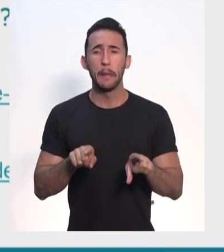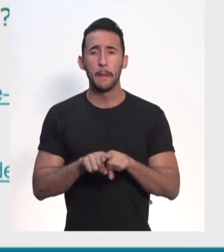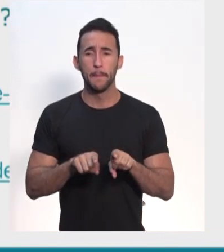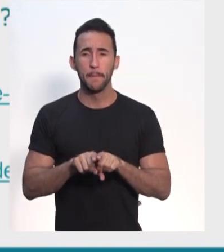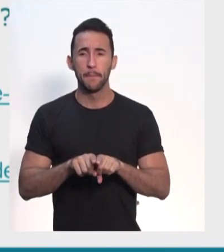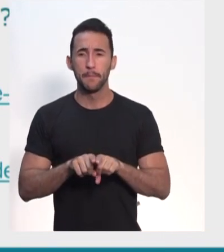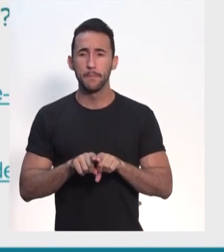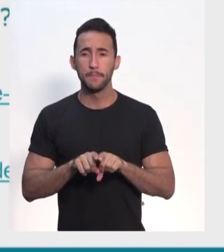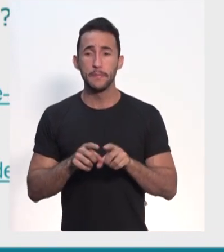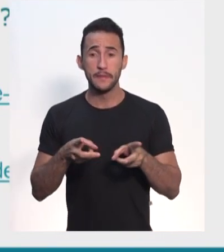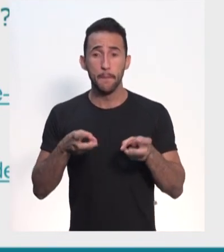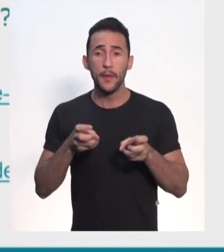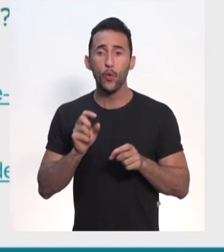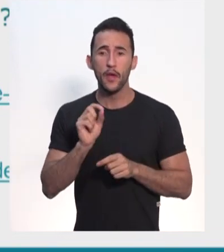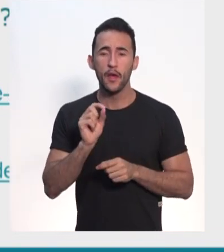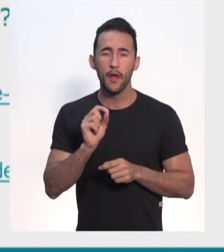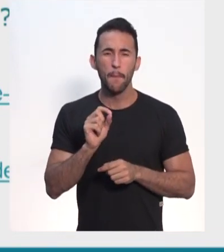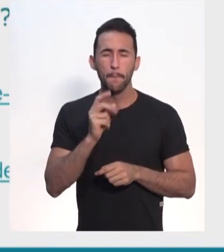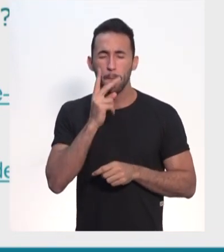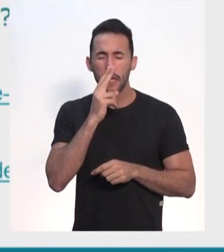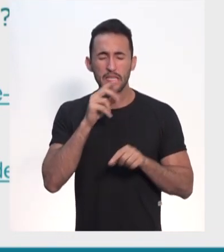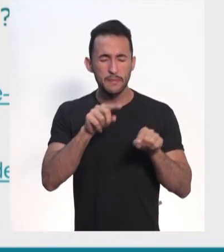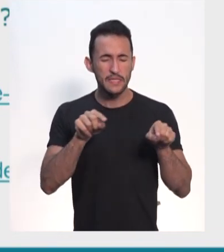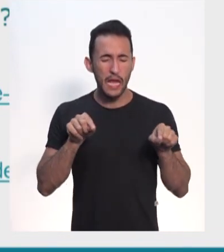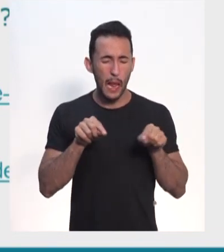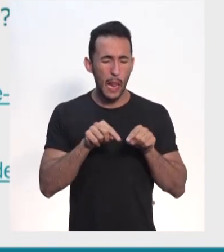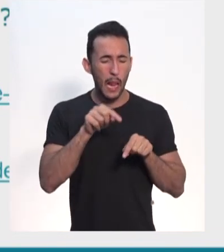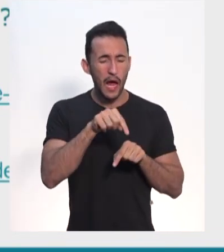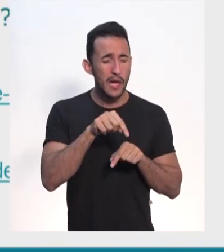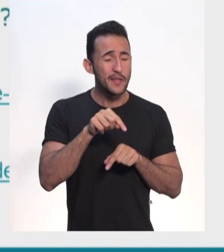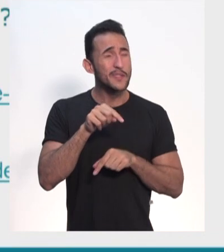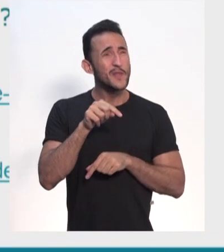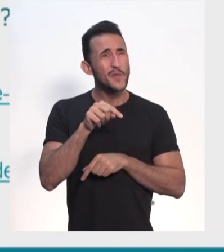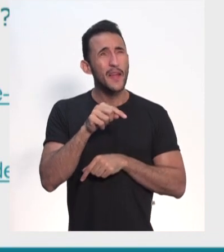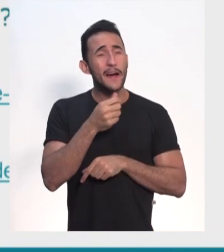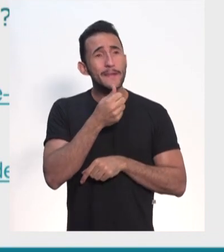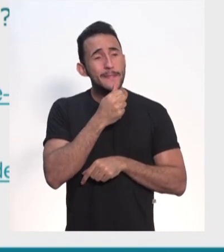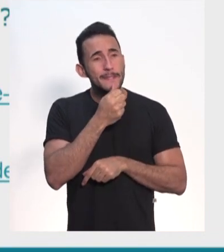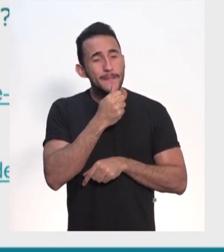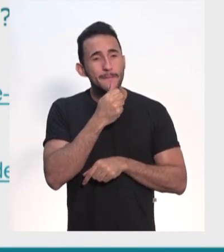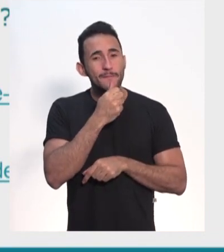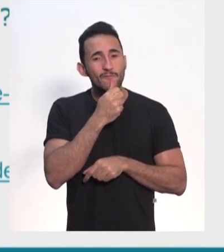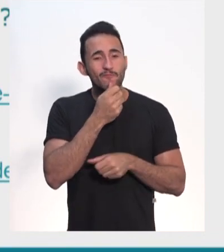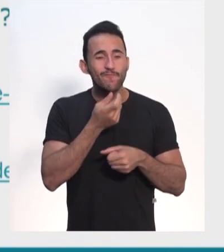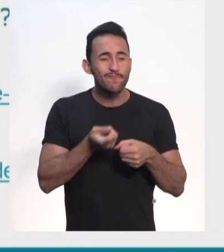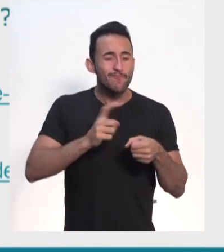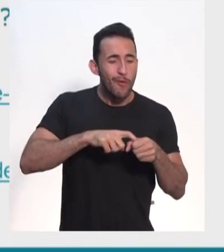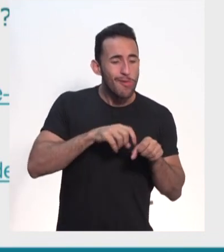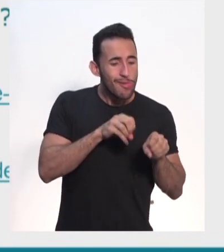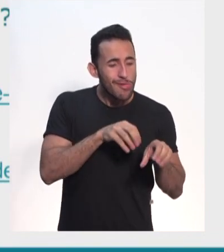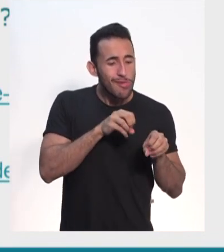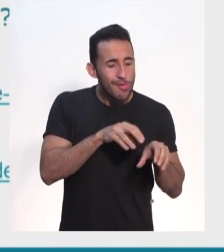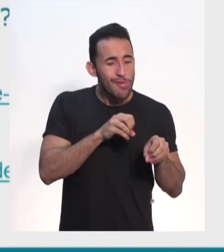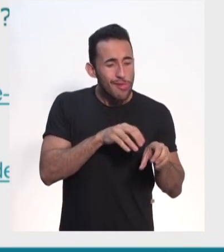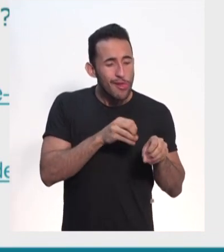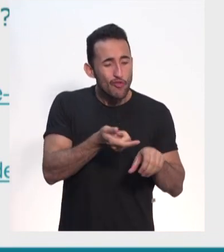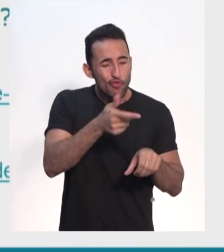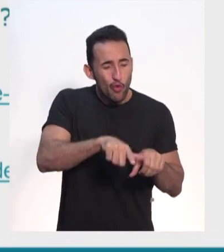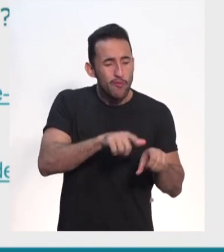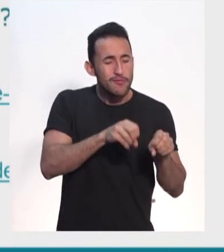e para onde é que eu preciso avançar e quais são as retomadas que eu preciso fazer. Além